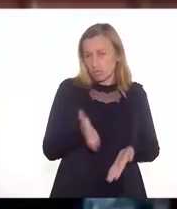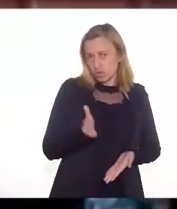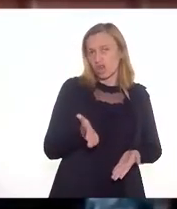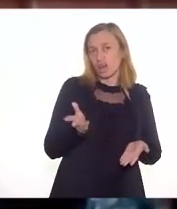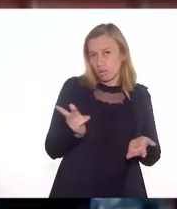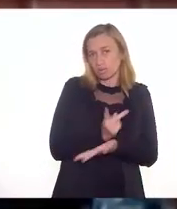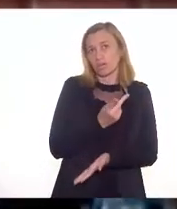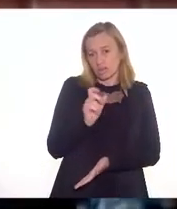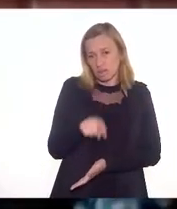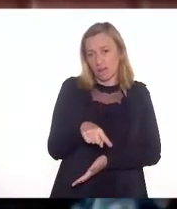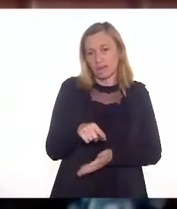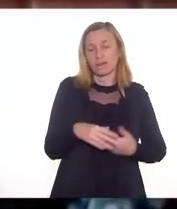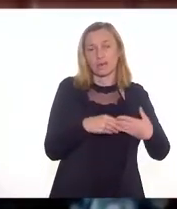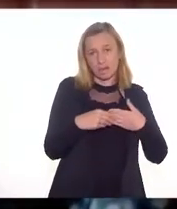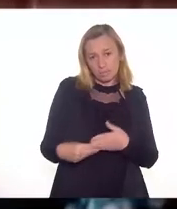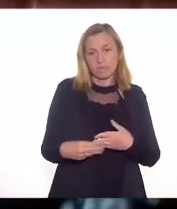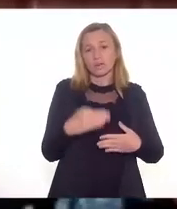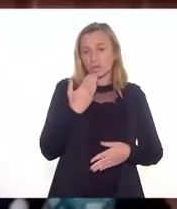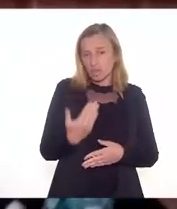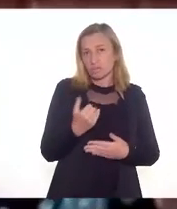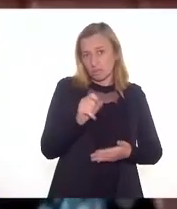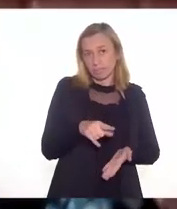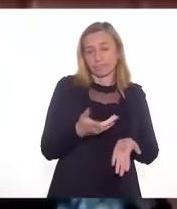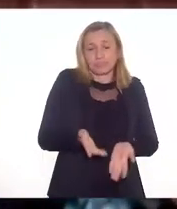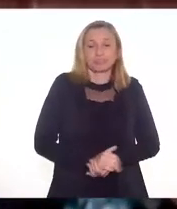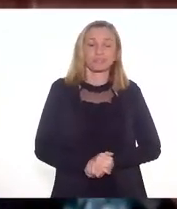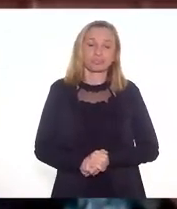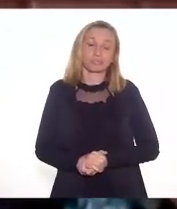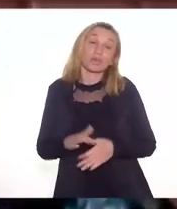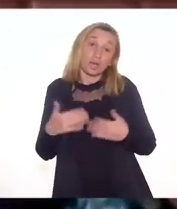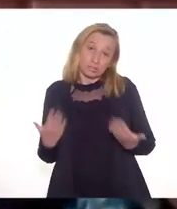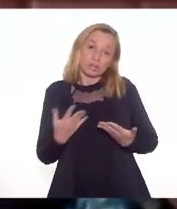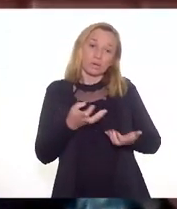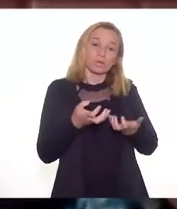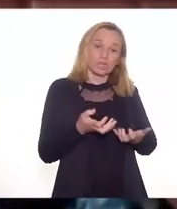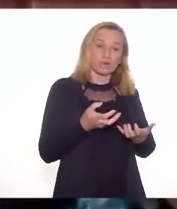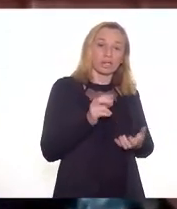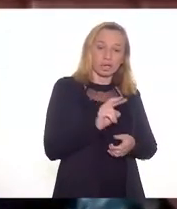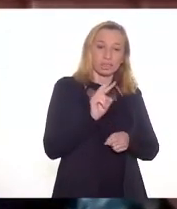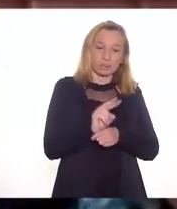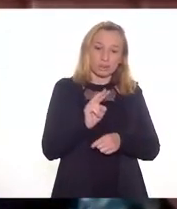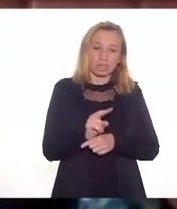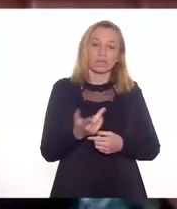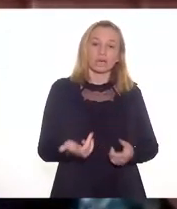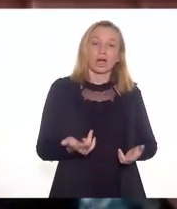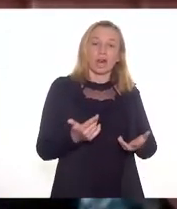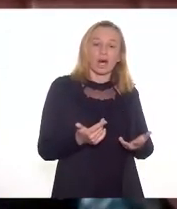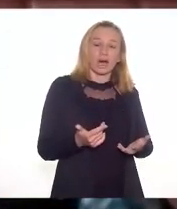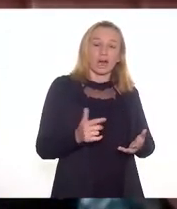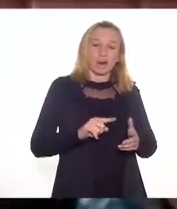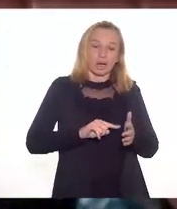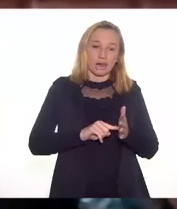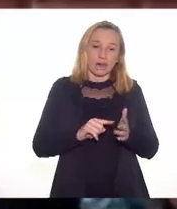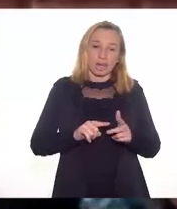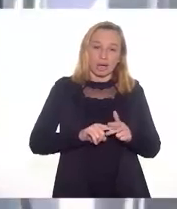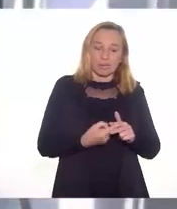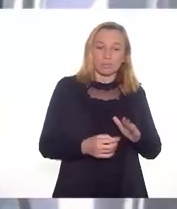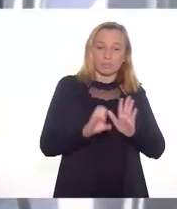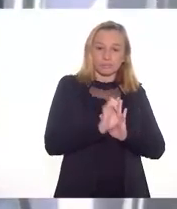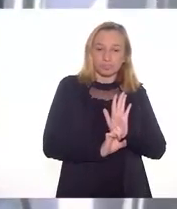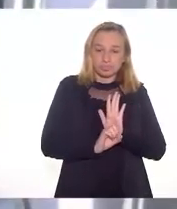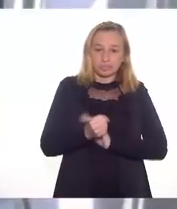né? Encaminha a solicitação. Então, eu quero aqui defender a emenda modificativa de número 3, que é